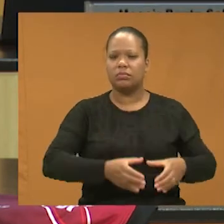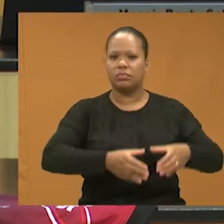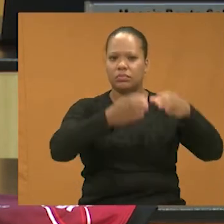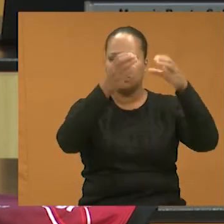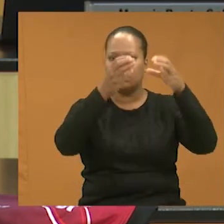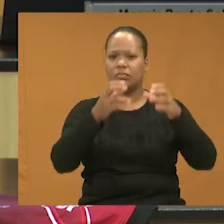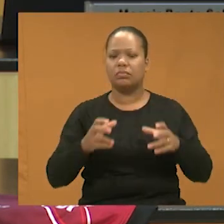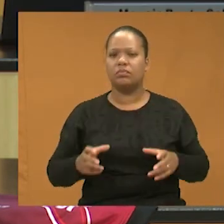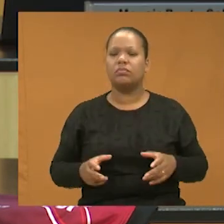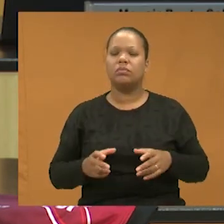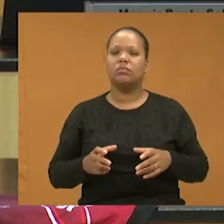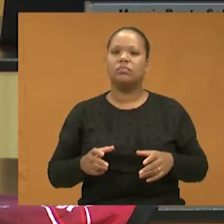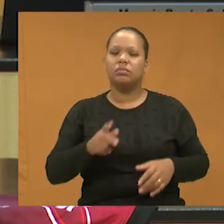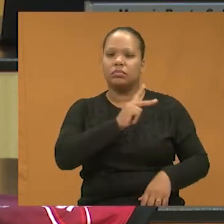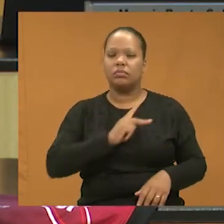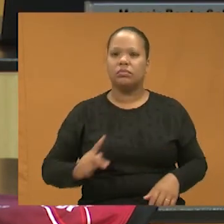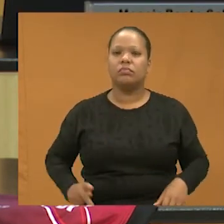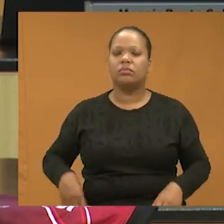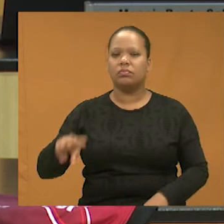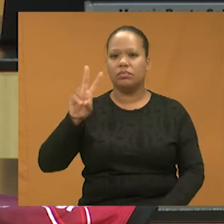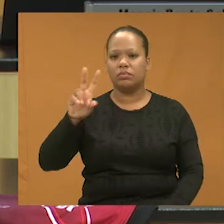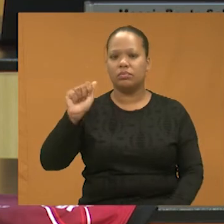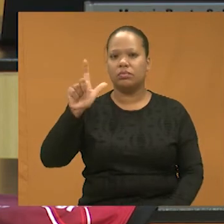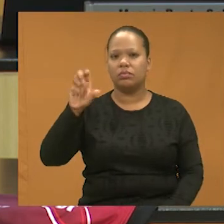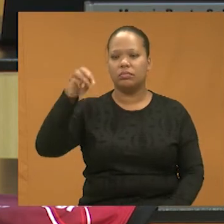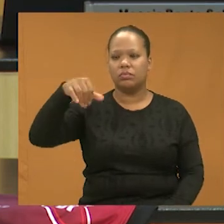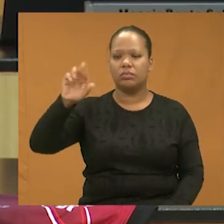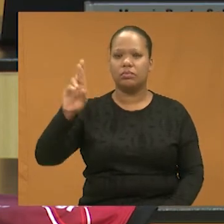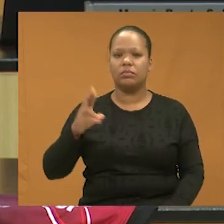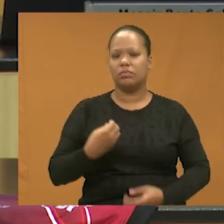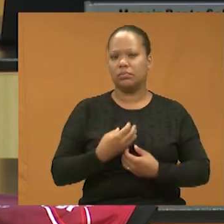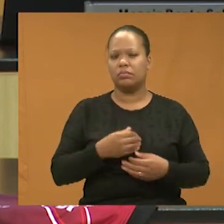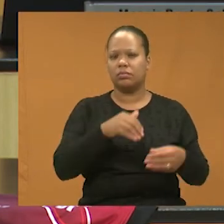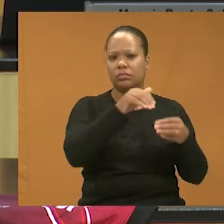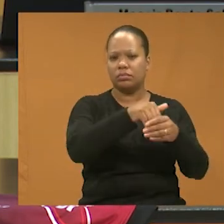subscrevo. Vereador Valmir Parque do Meia Lua, senhor presidente, foi solicitado votação.